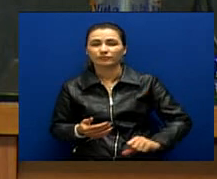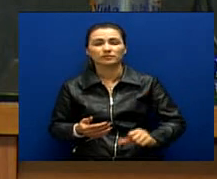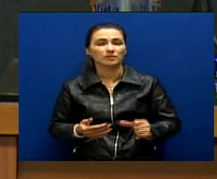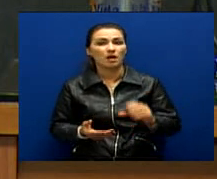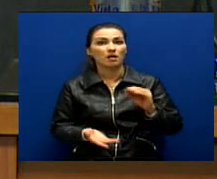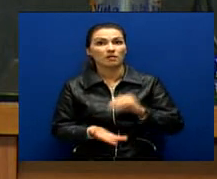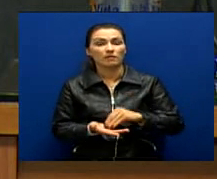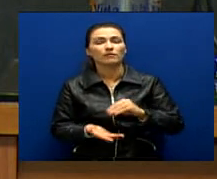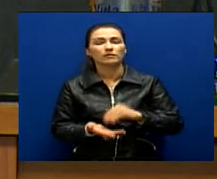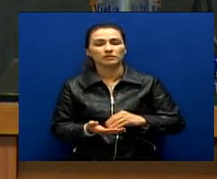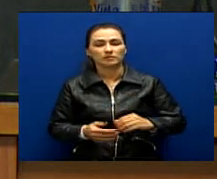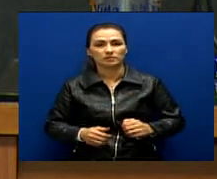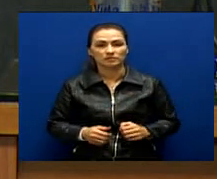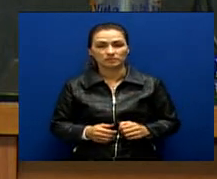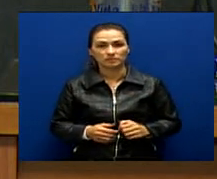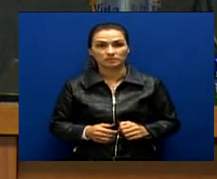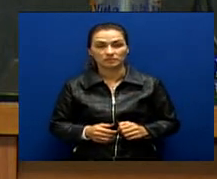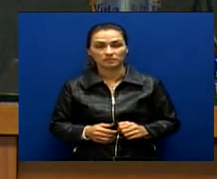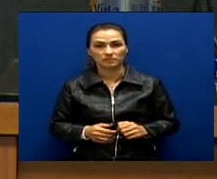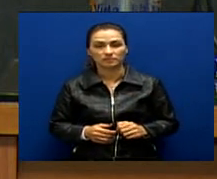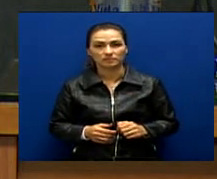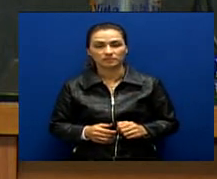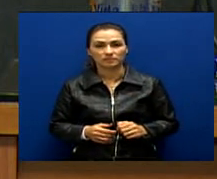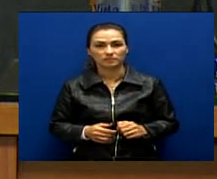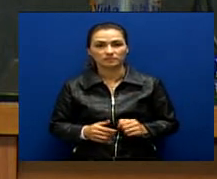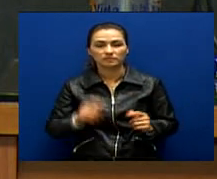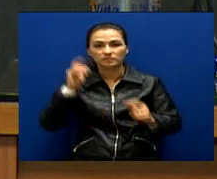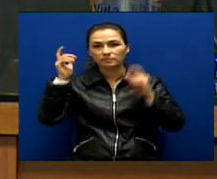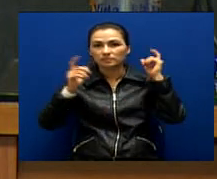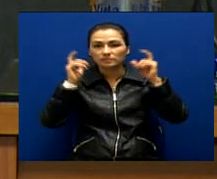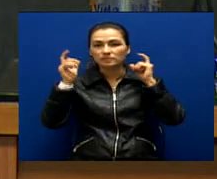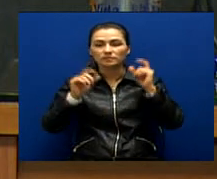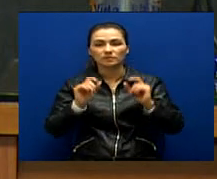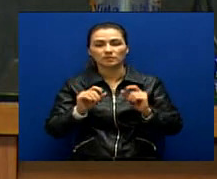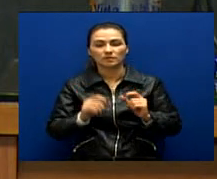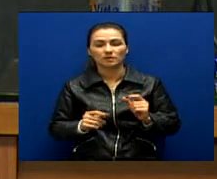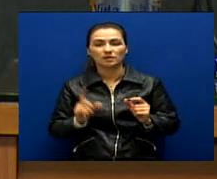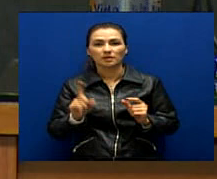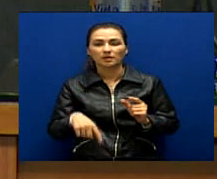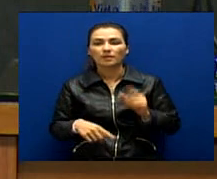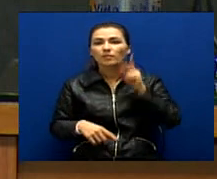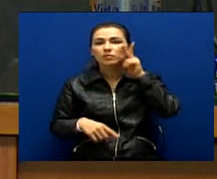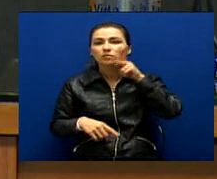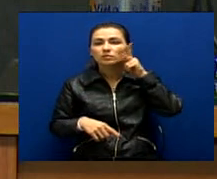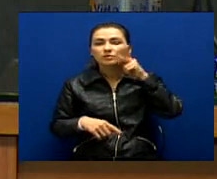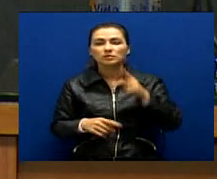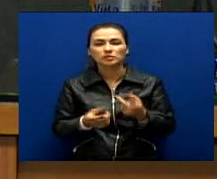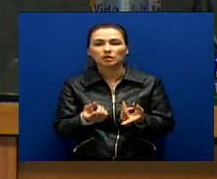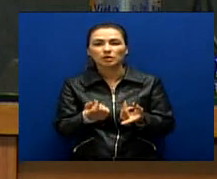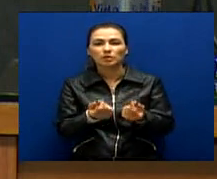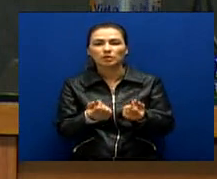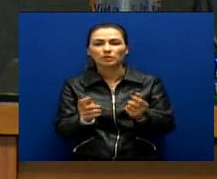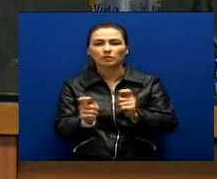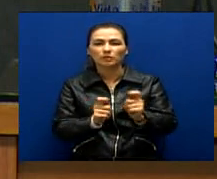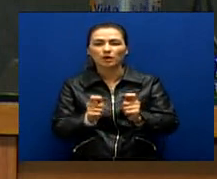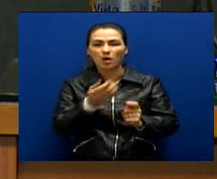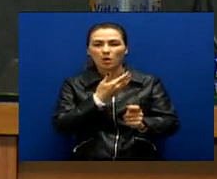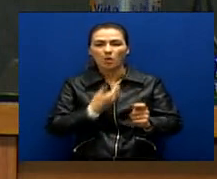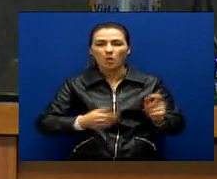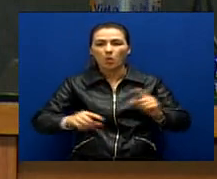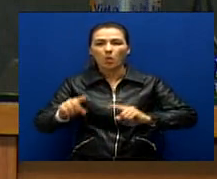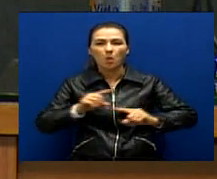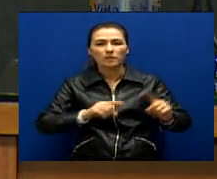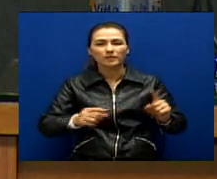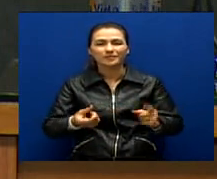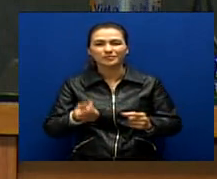extremamente central e que tem tudo a ver com a política econômica vigente não ter sido feita auditoria da dívida